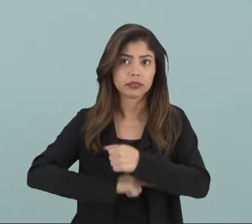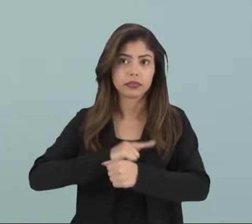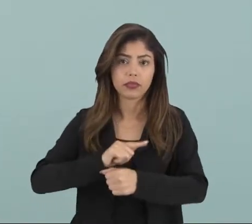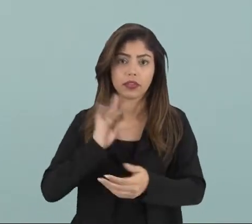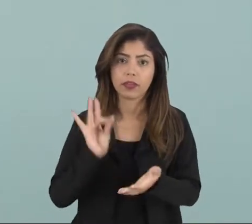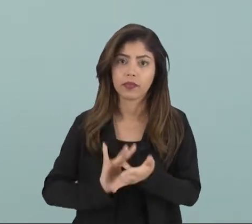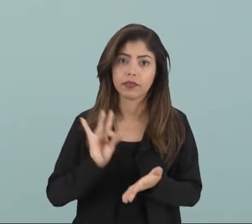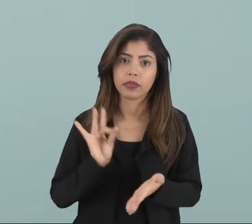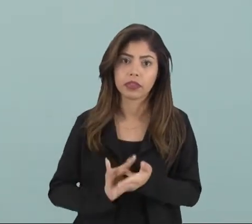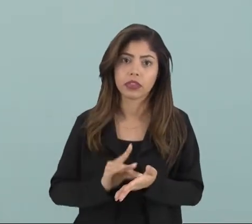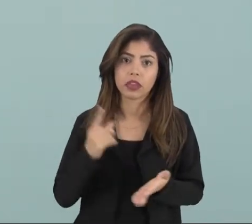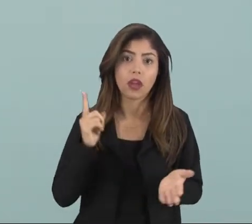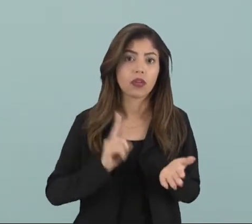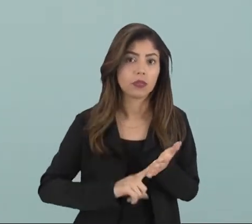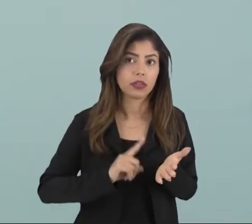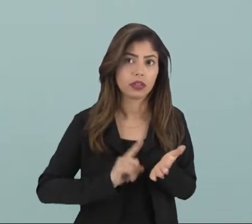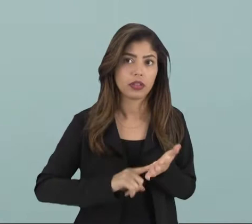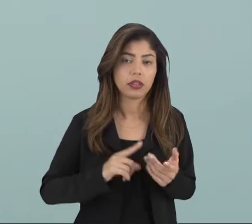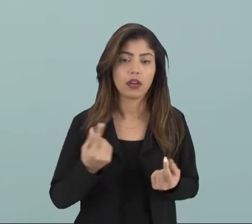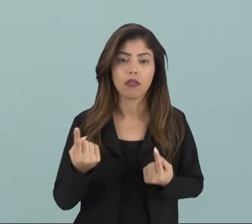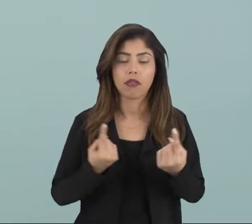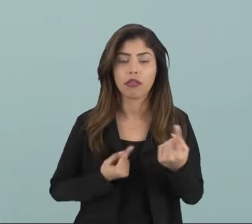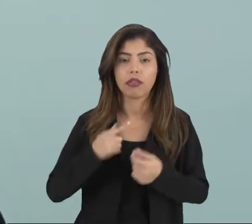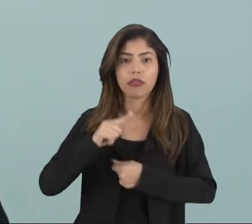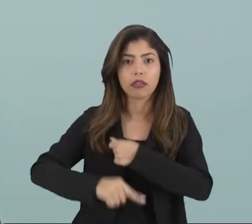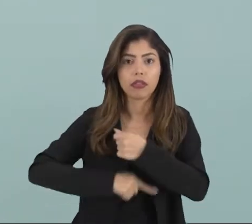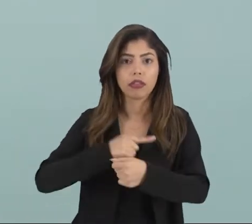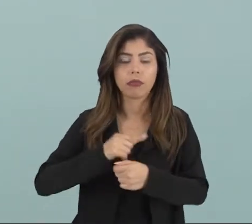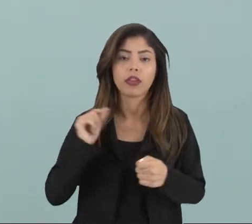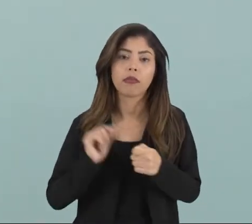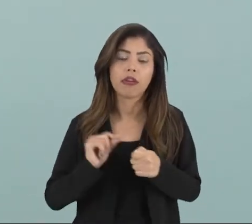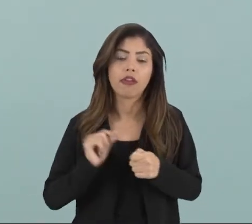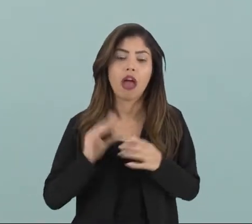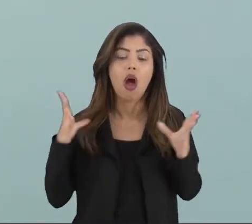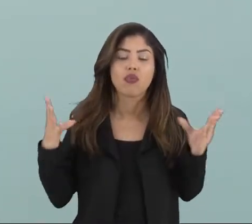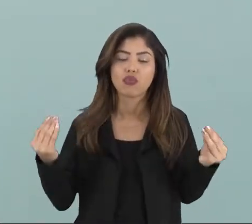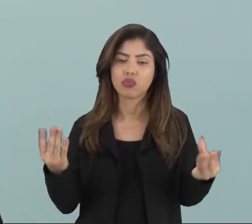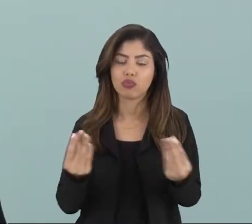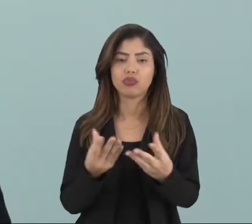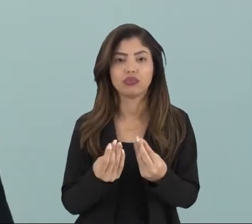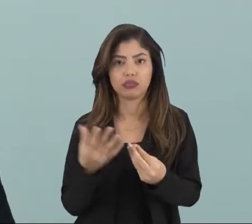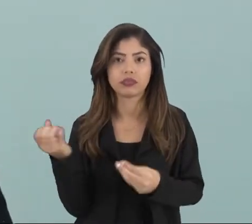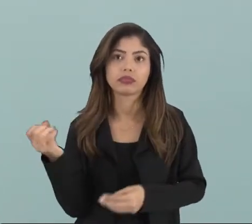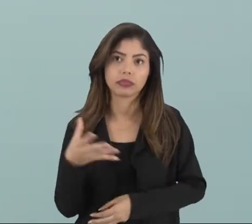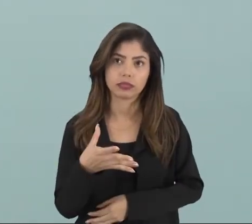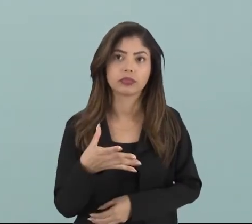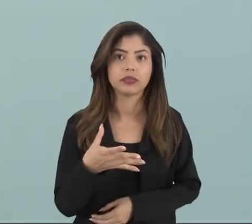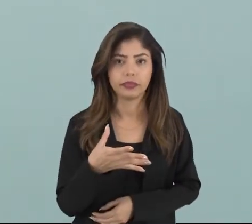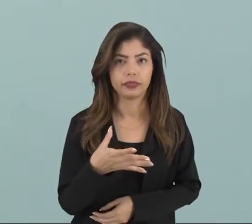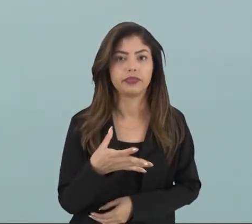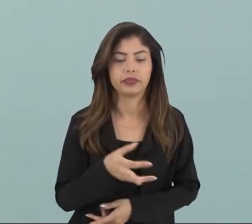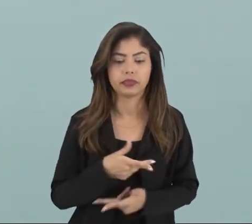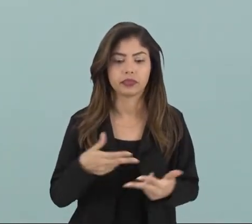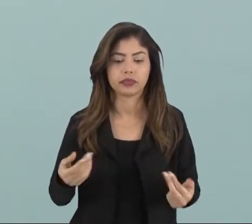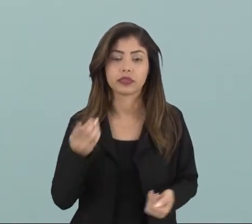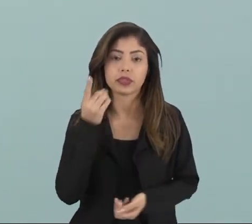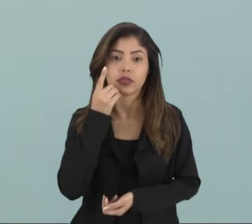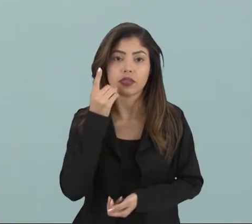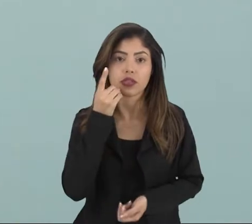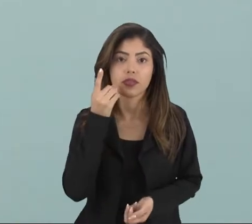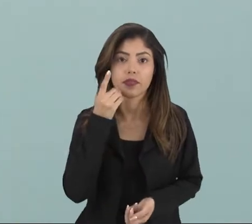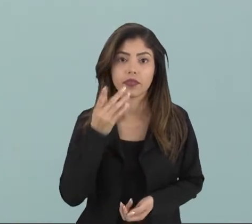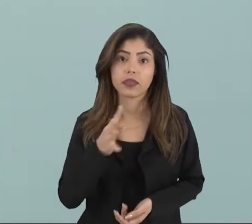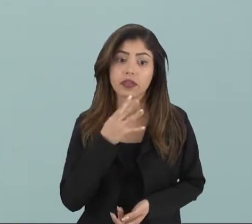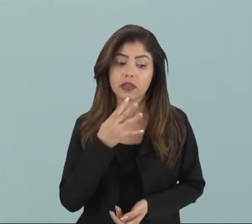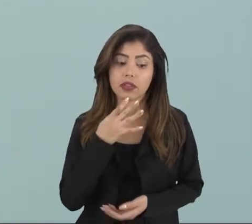são as combinações entre os átomos para formar as substâncias, para formar as coisinhas do nosso dia a dia, aquilo que